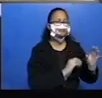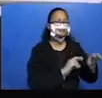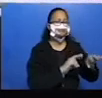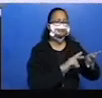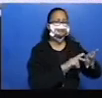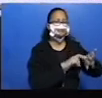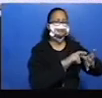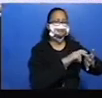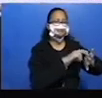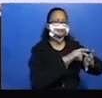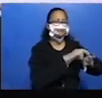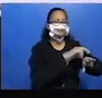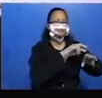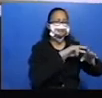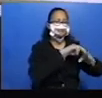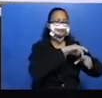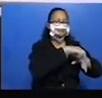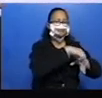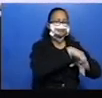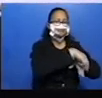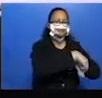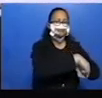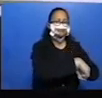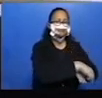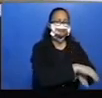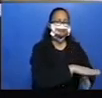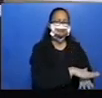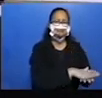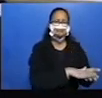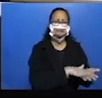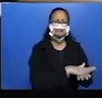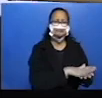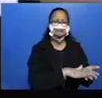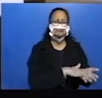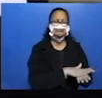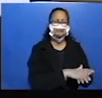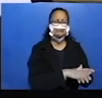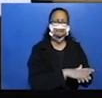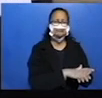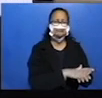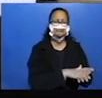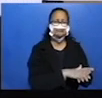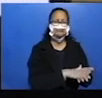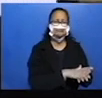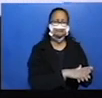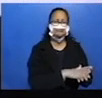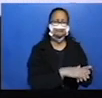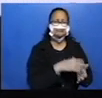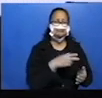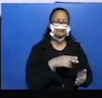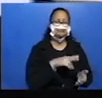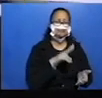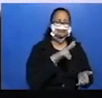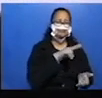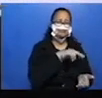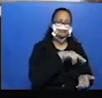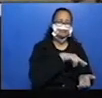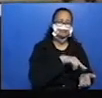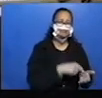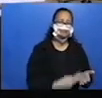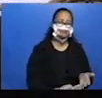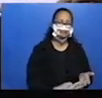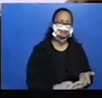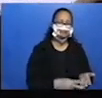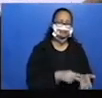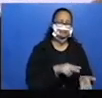que desciam para o nada, no meio das quais eu fui parar. Quando me levantei, o